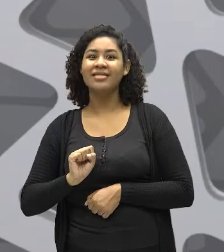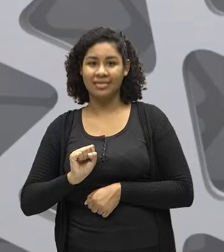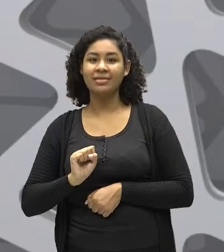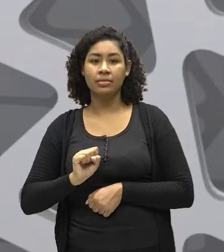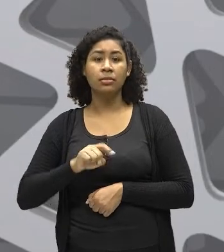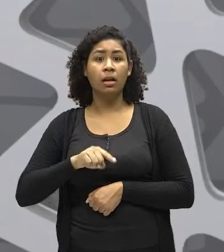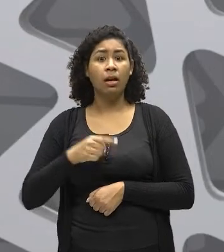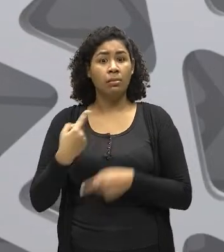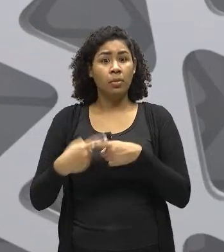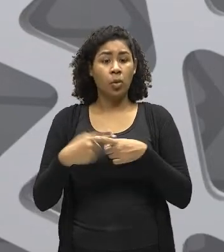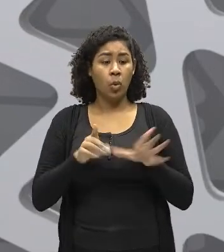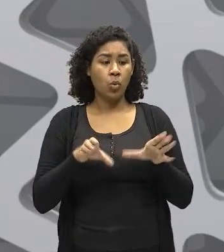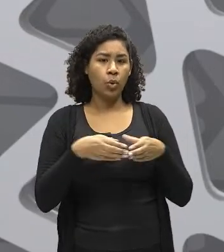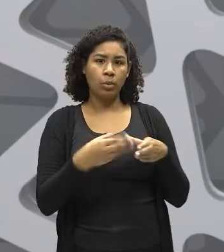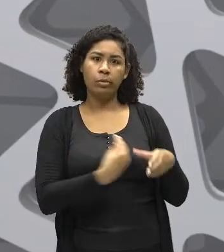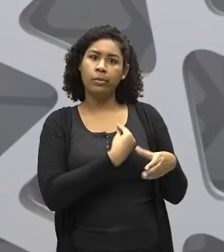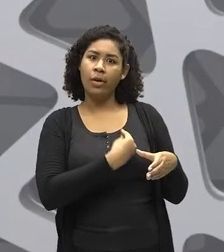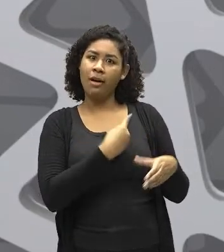região.